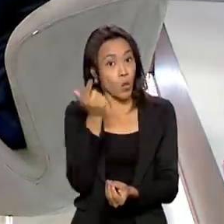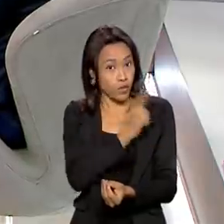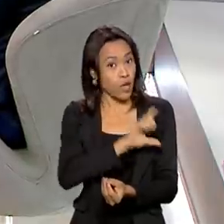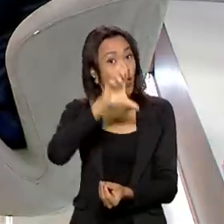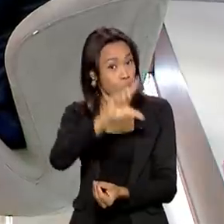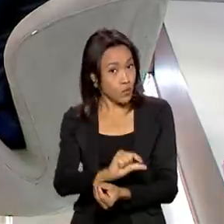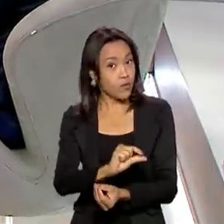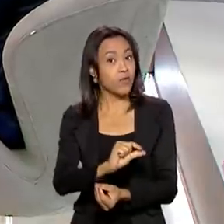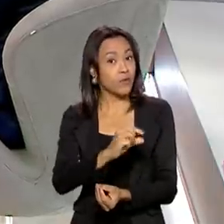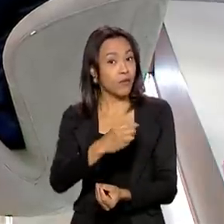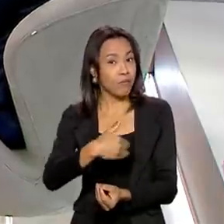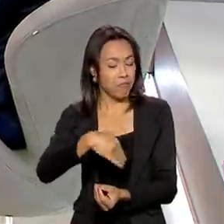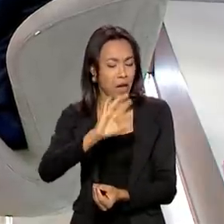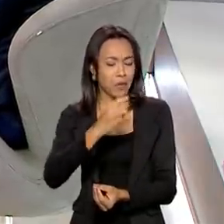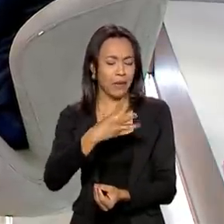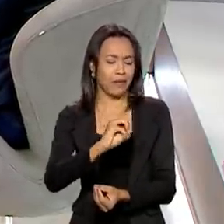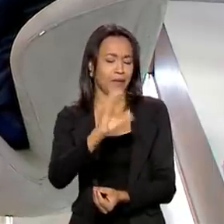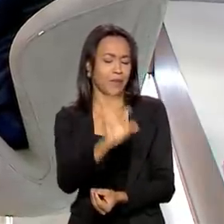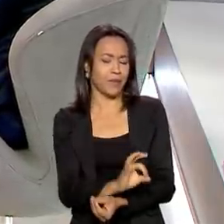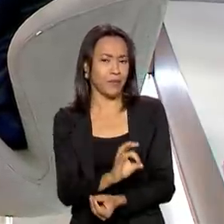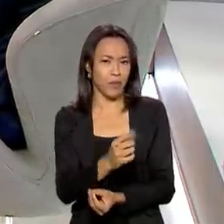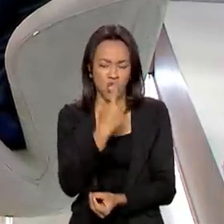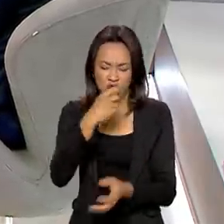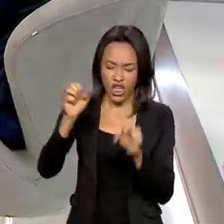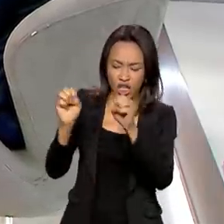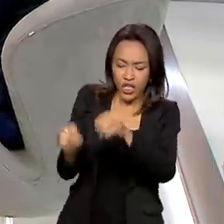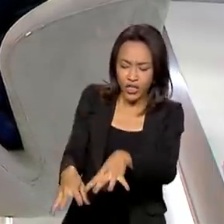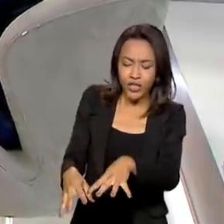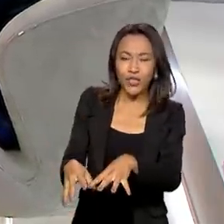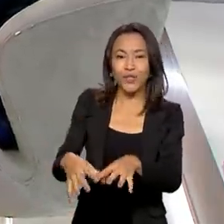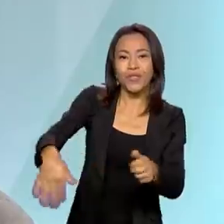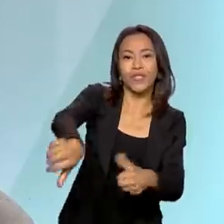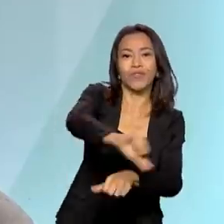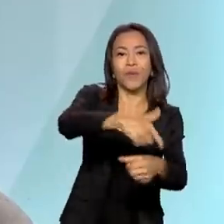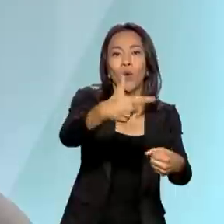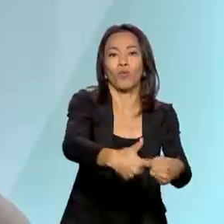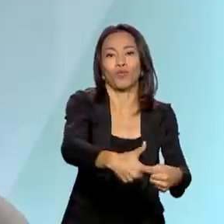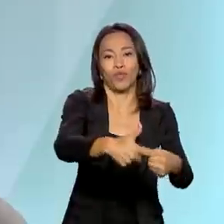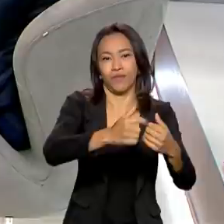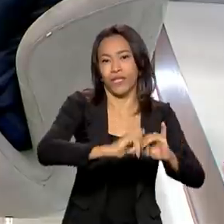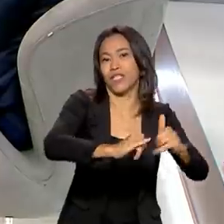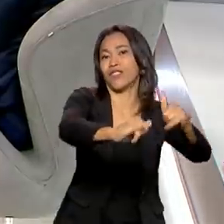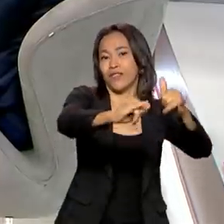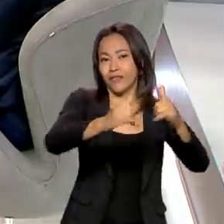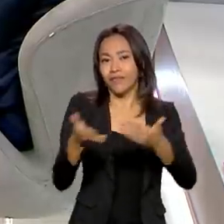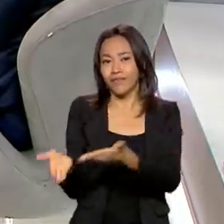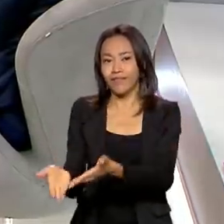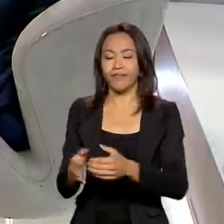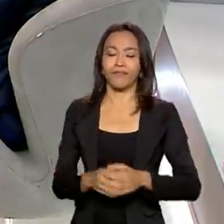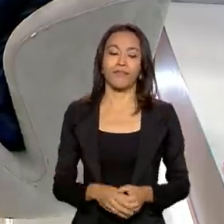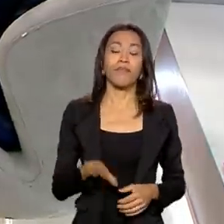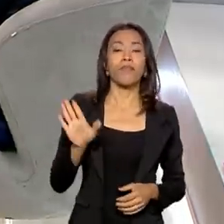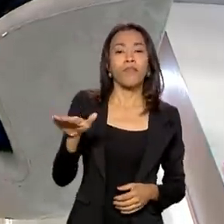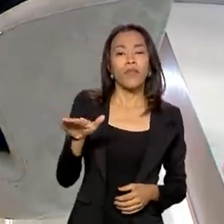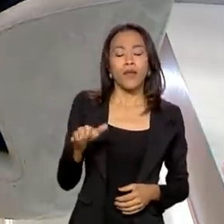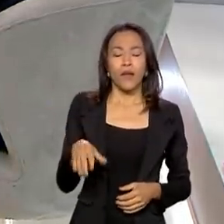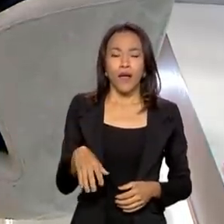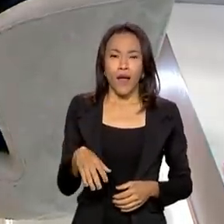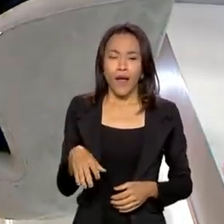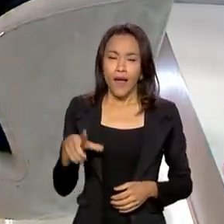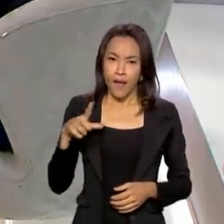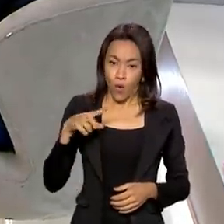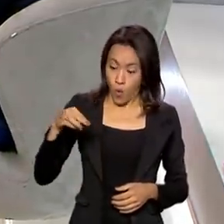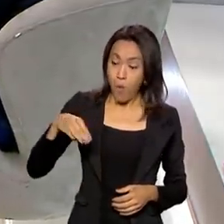30%. Transformar lixo em energia, transformar lixo em combustível. Ministro, a gente pode ver aí no metano uma